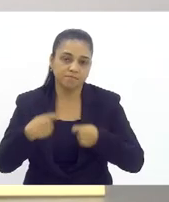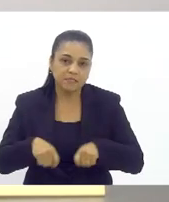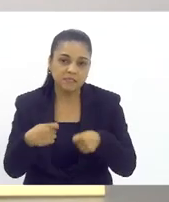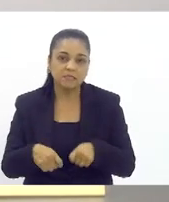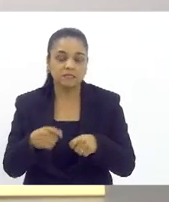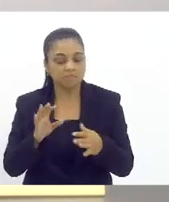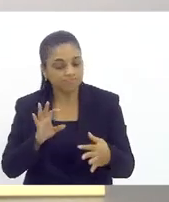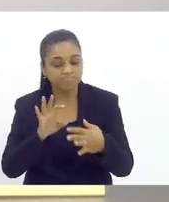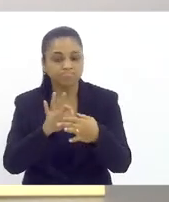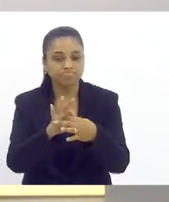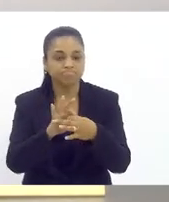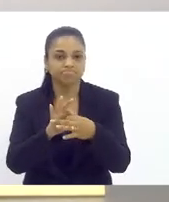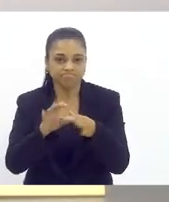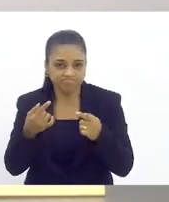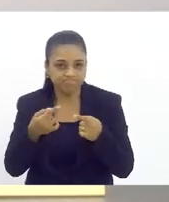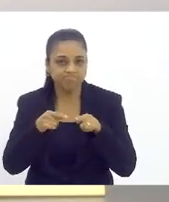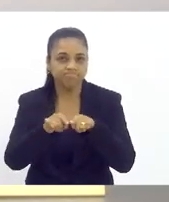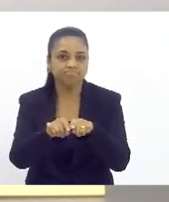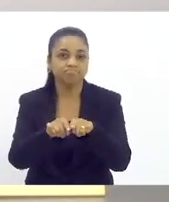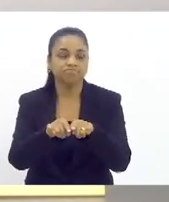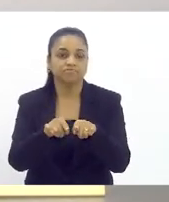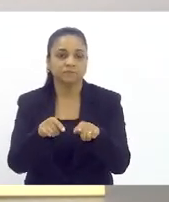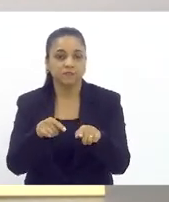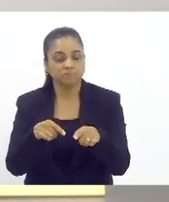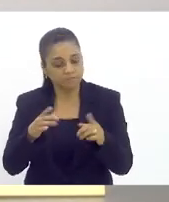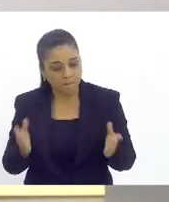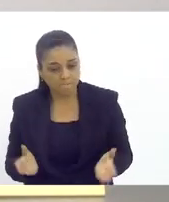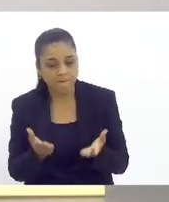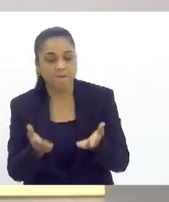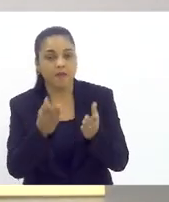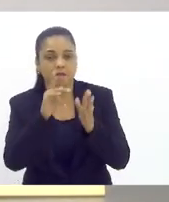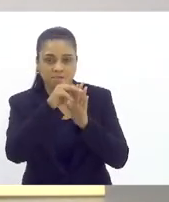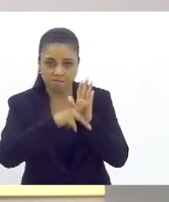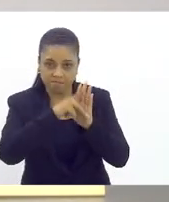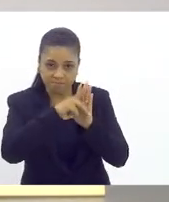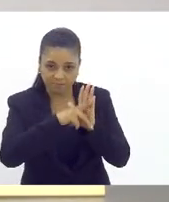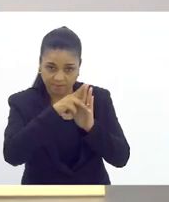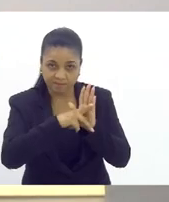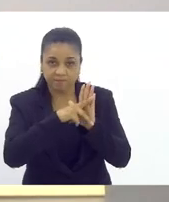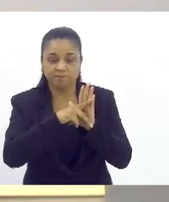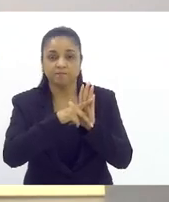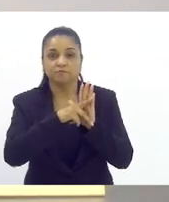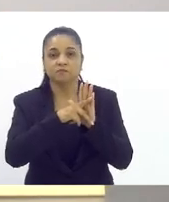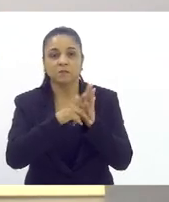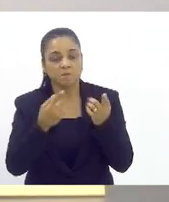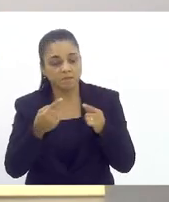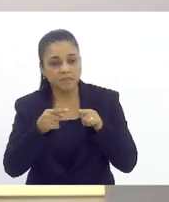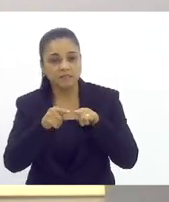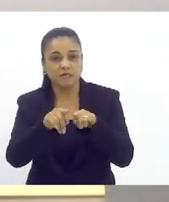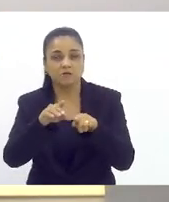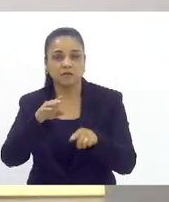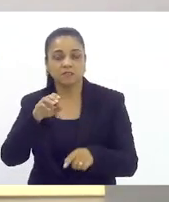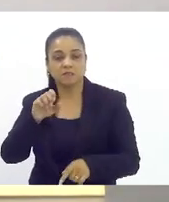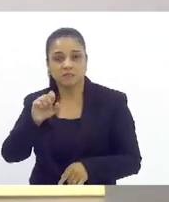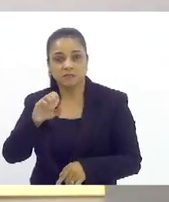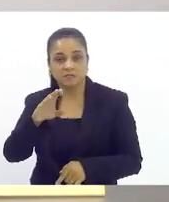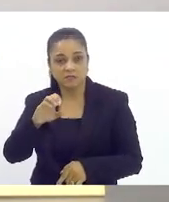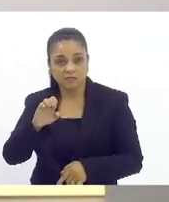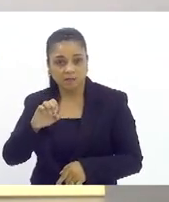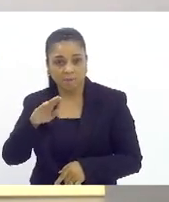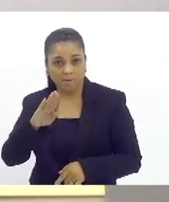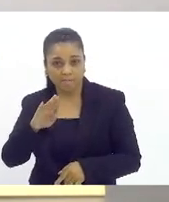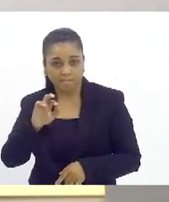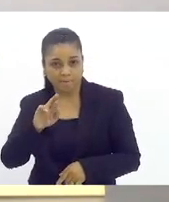esses elos então assim hoje a gente tem investido e isso nos projetos no Conexão a gente tem parceria com a Sebrae que está executando esse